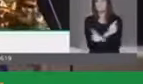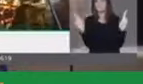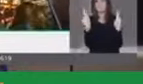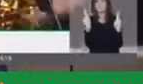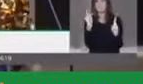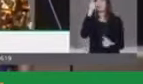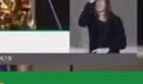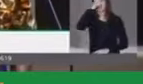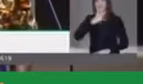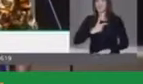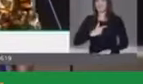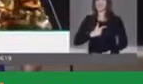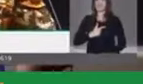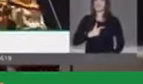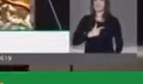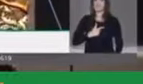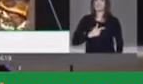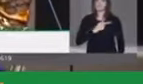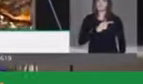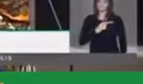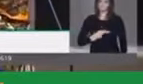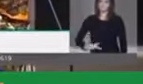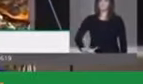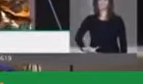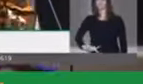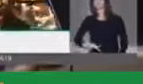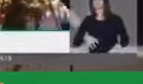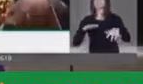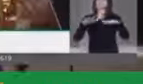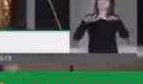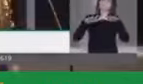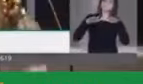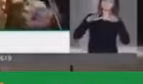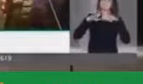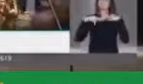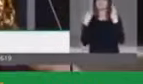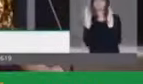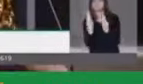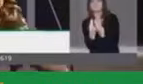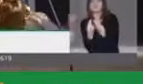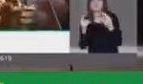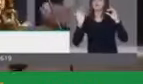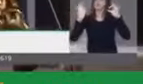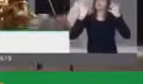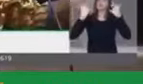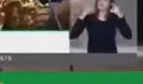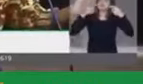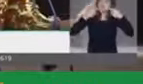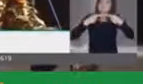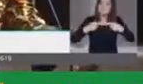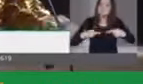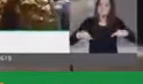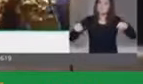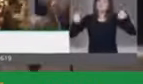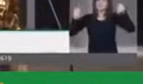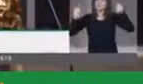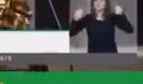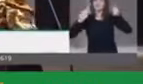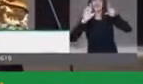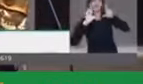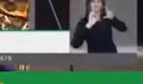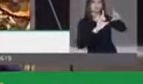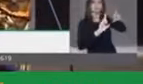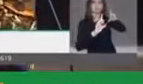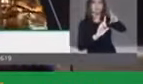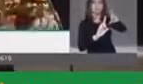Estava eu presidindo a sessão para a inauguração da exposição, já que